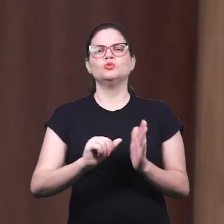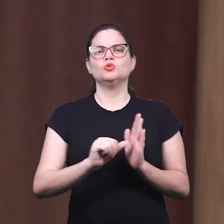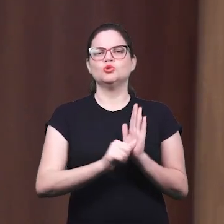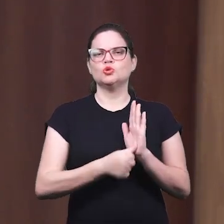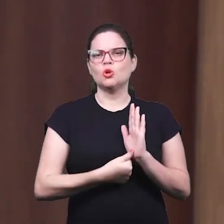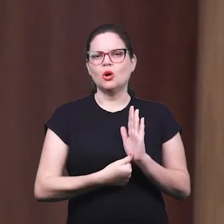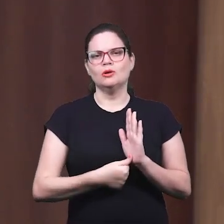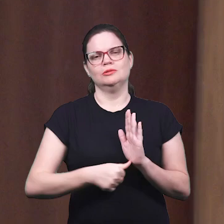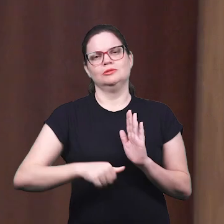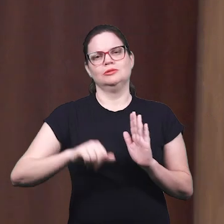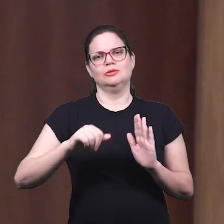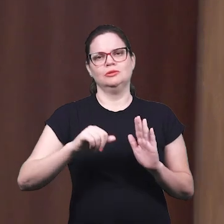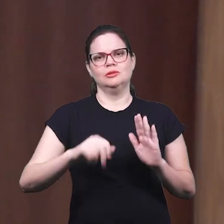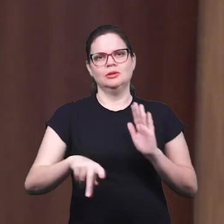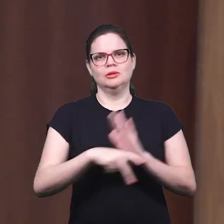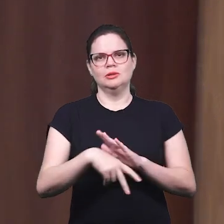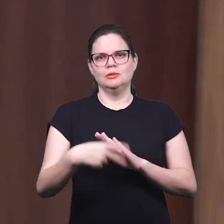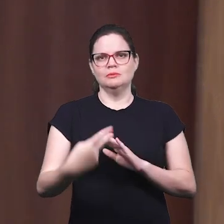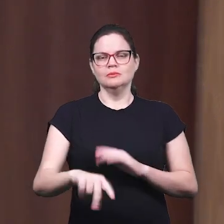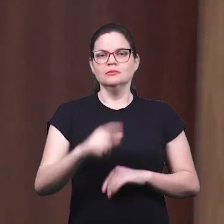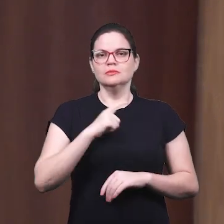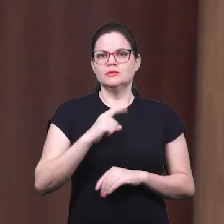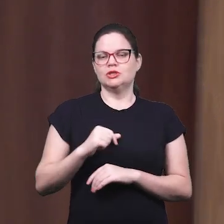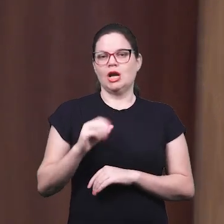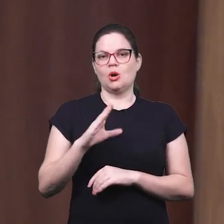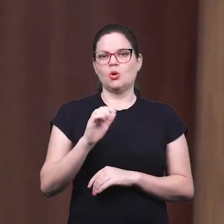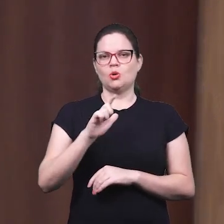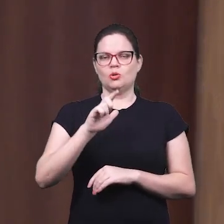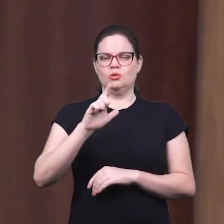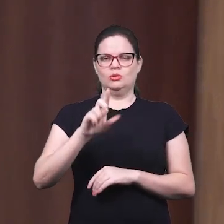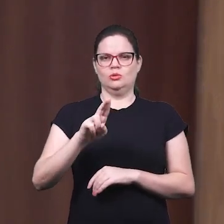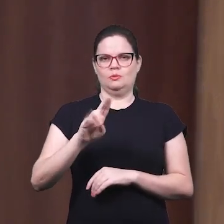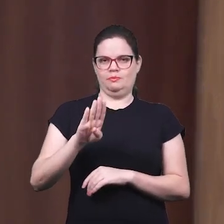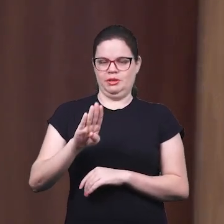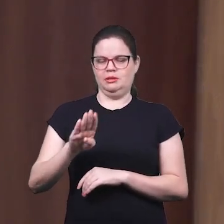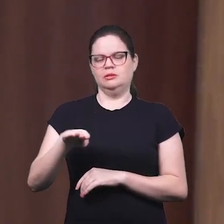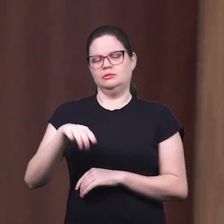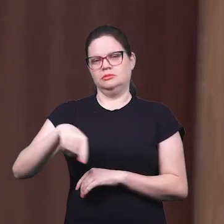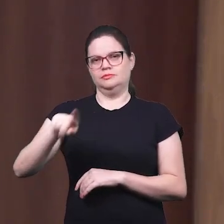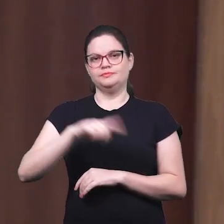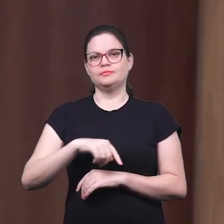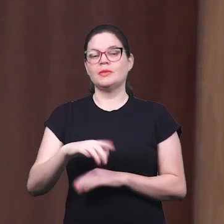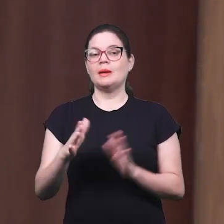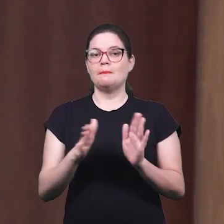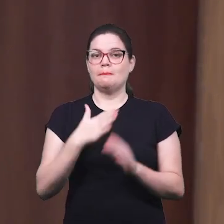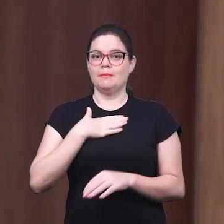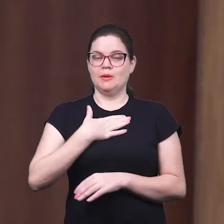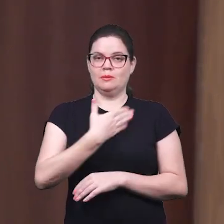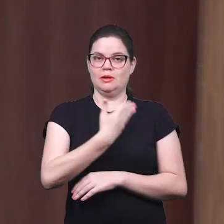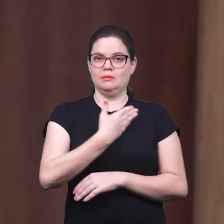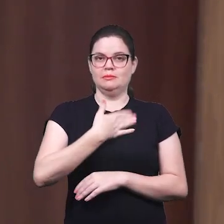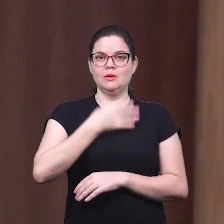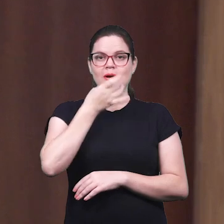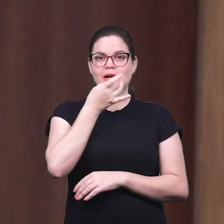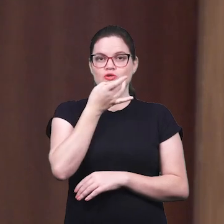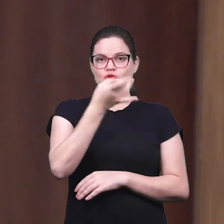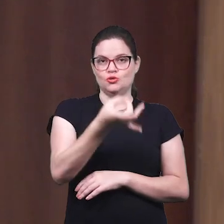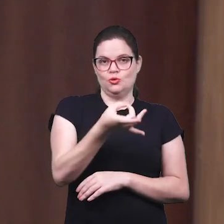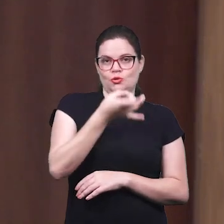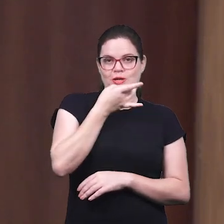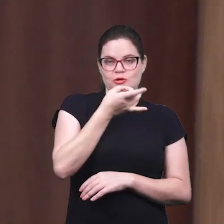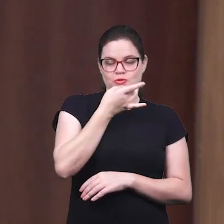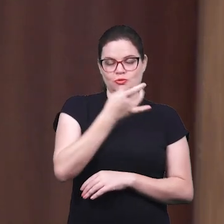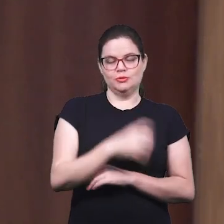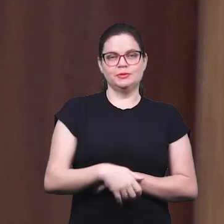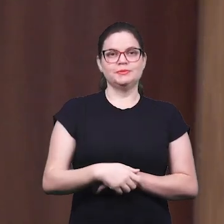época a sociedade vivia em função de clubes, tá? Certo. E tem um amigo de Cachoeira de Itapemirim, chamado